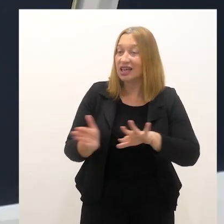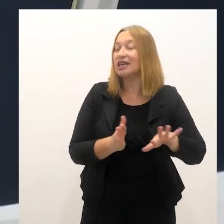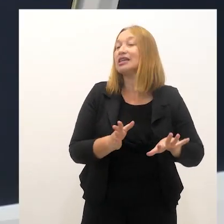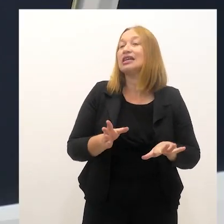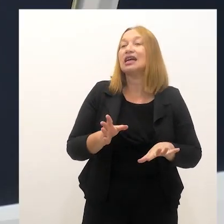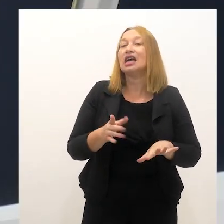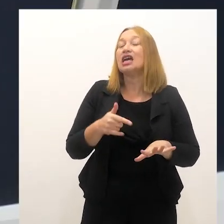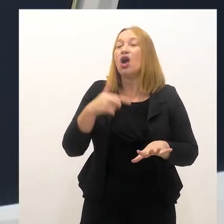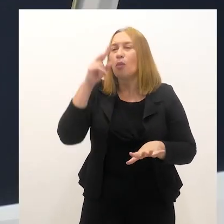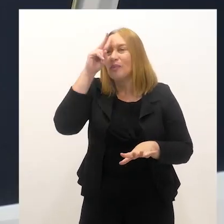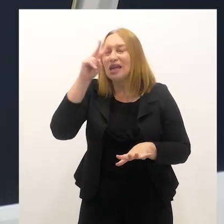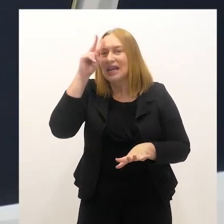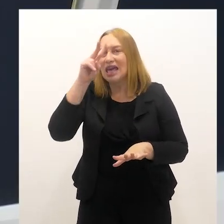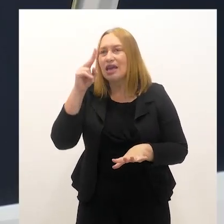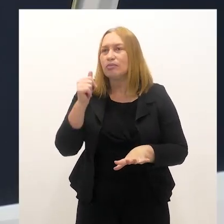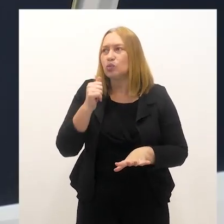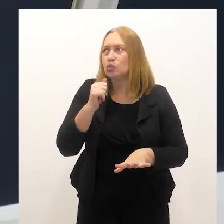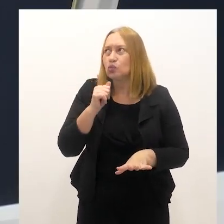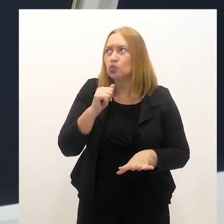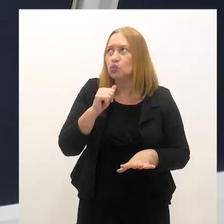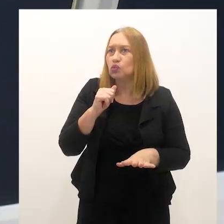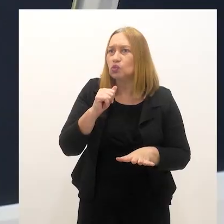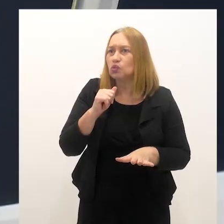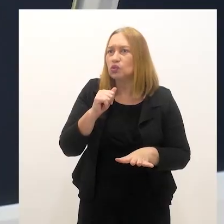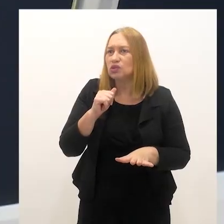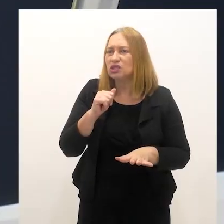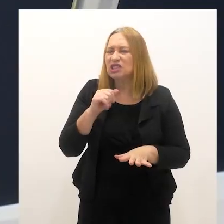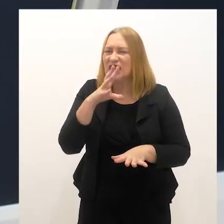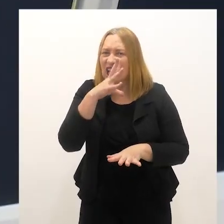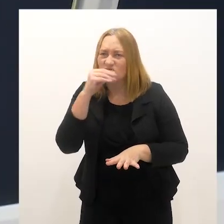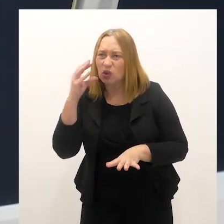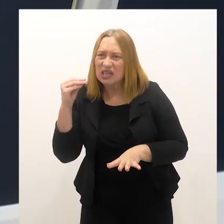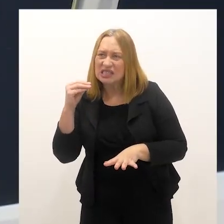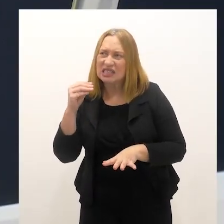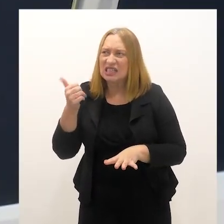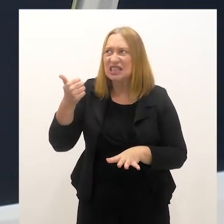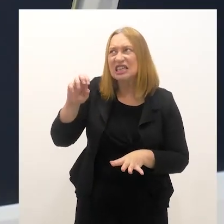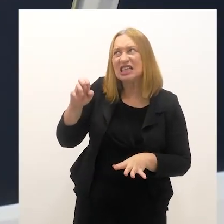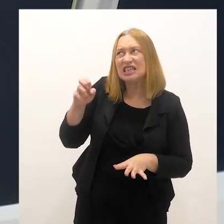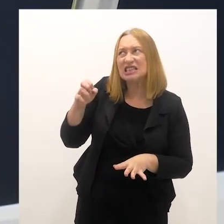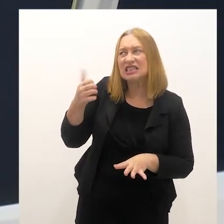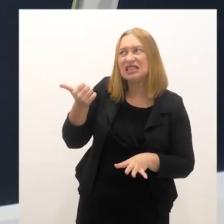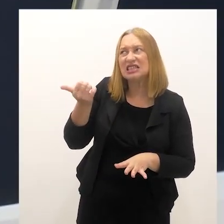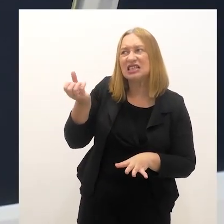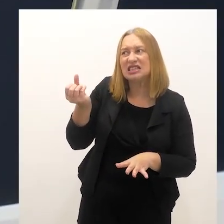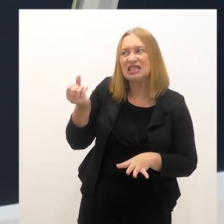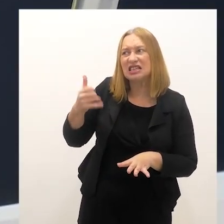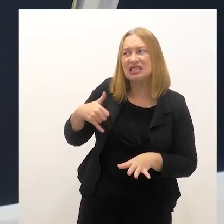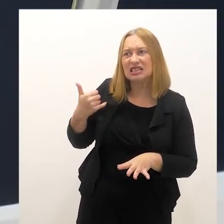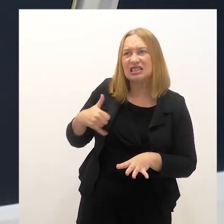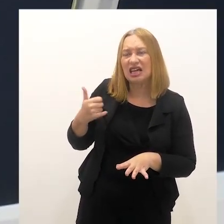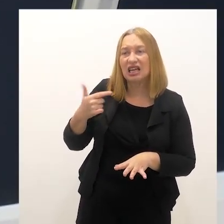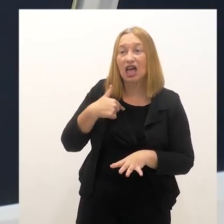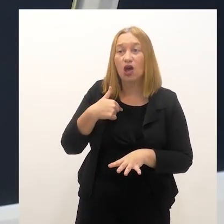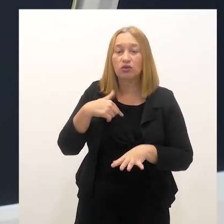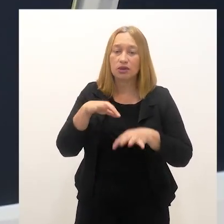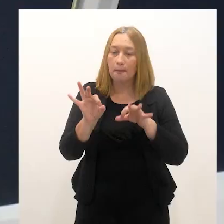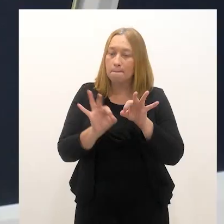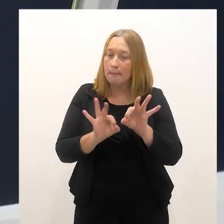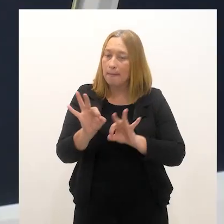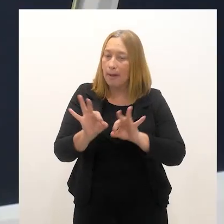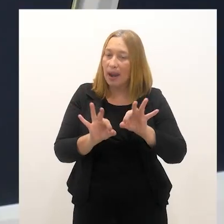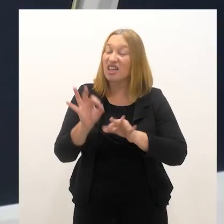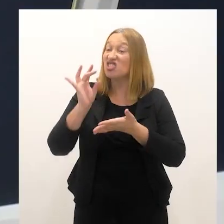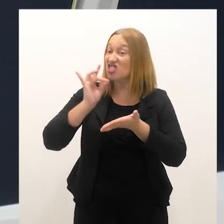E aí eu me lembro que, assim, no meio da adolescência, assim, com 15, 16 anos, aí eu